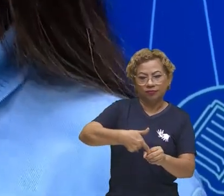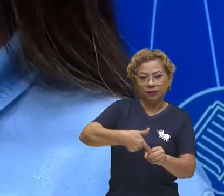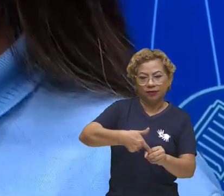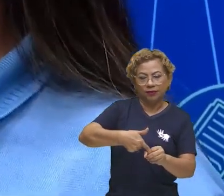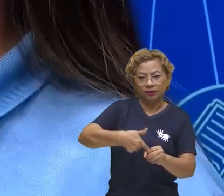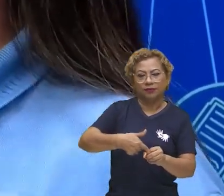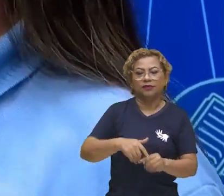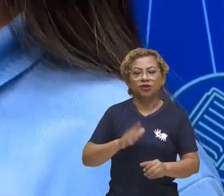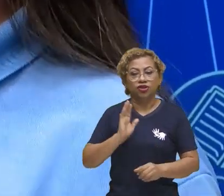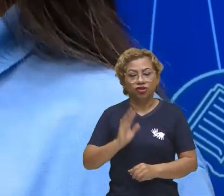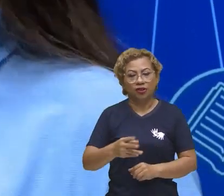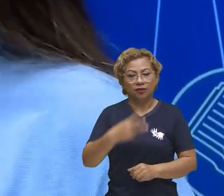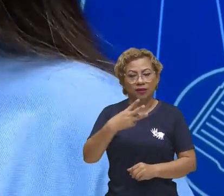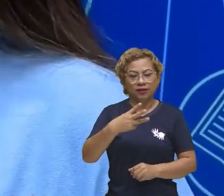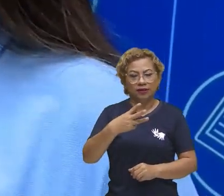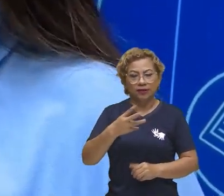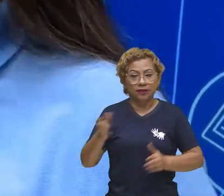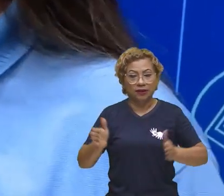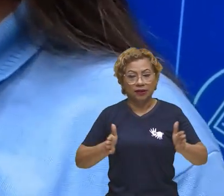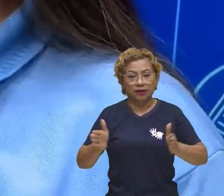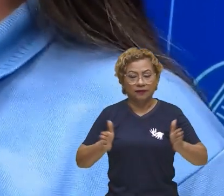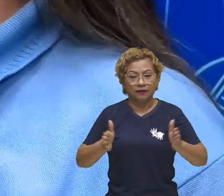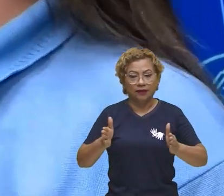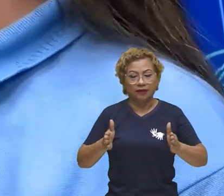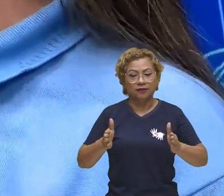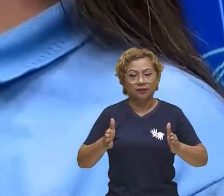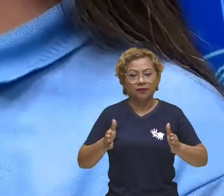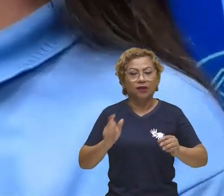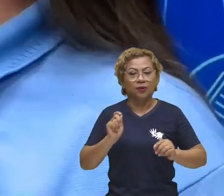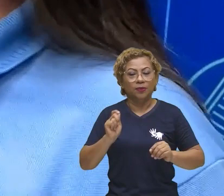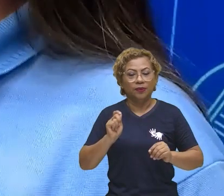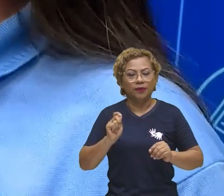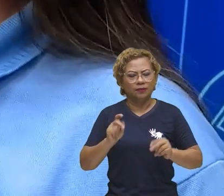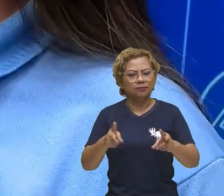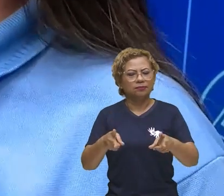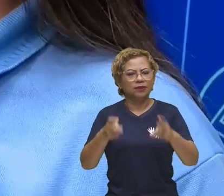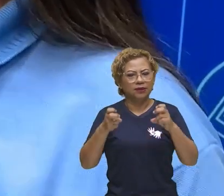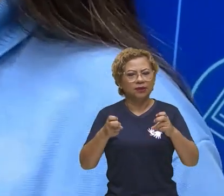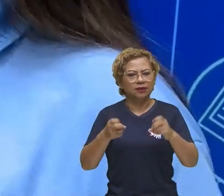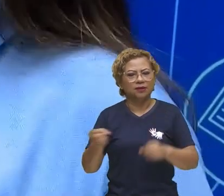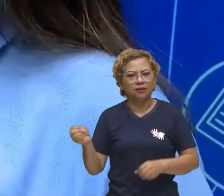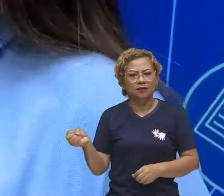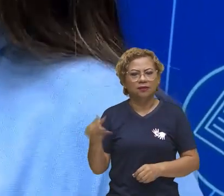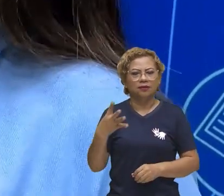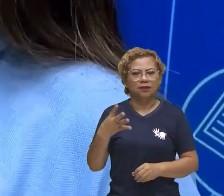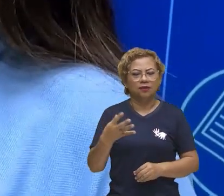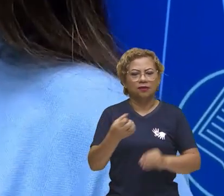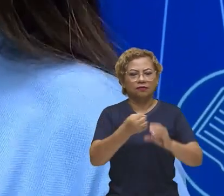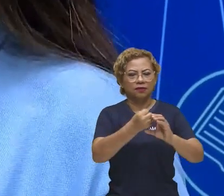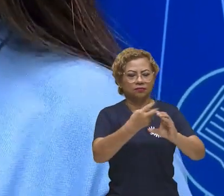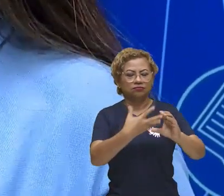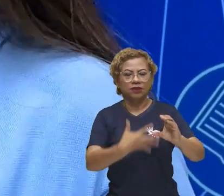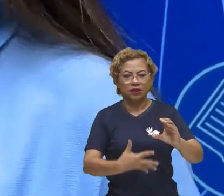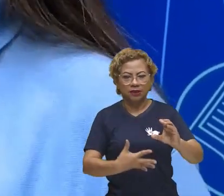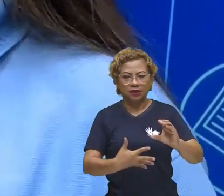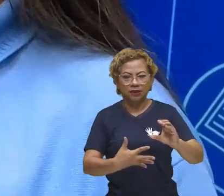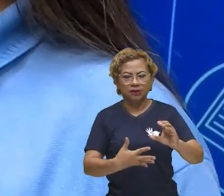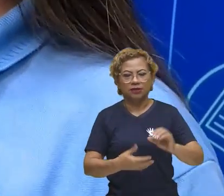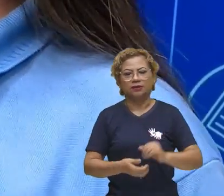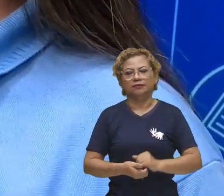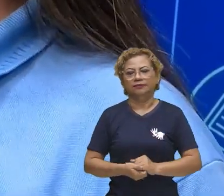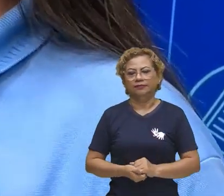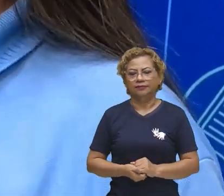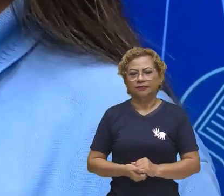terceira fase, a gente já observa aí, né, uma nova característica. A terceira fase, ela tem início ali